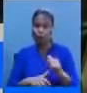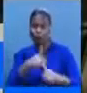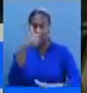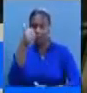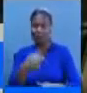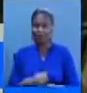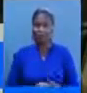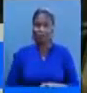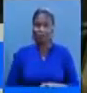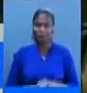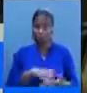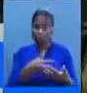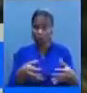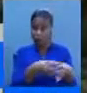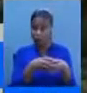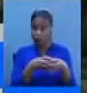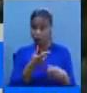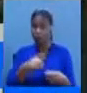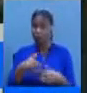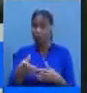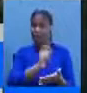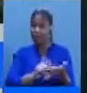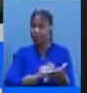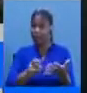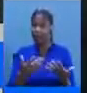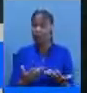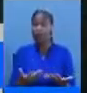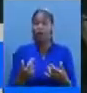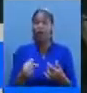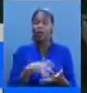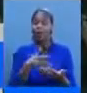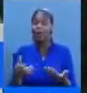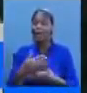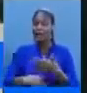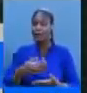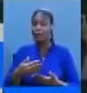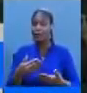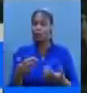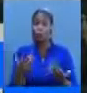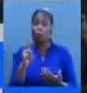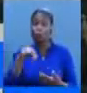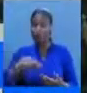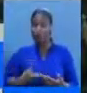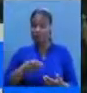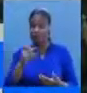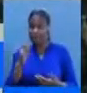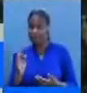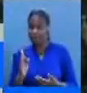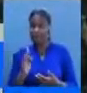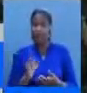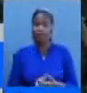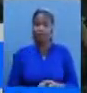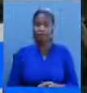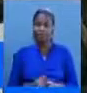O plano conjunto que vamos assinar é um plano de ação do UNDAF. É